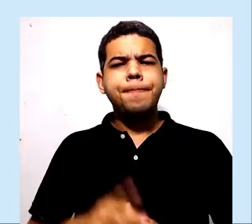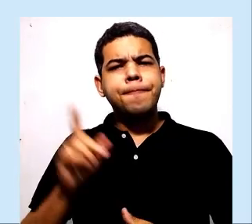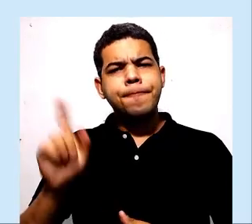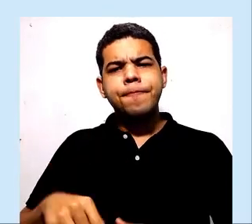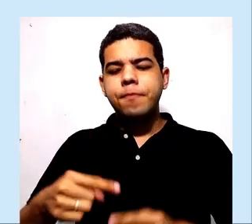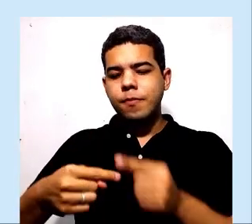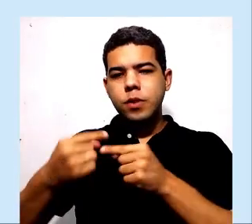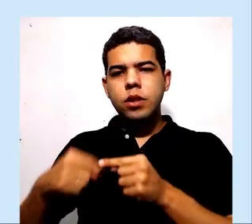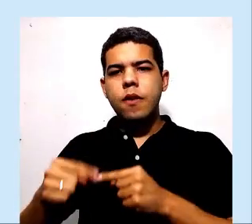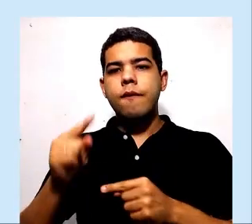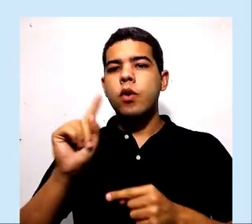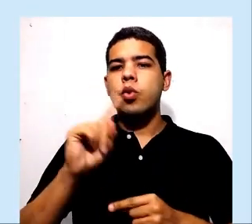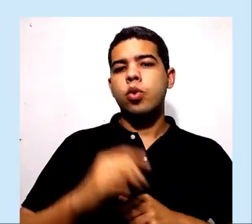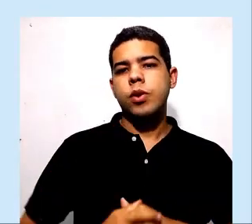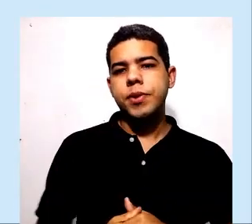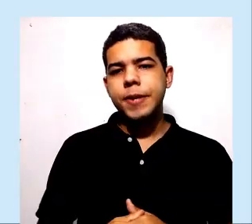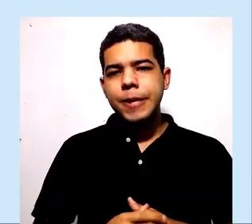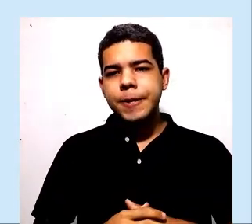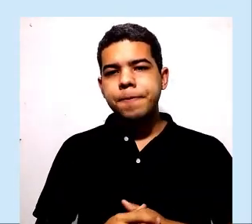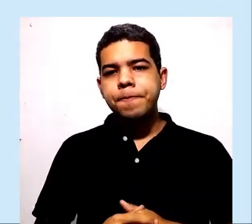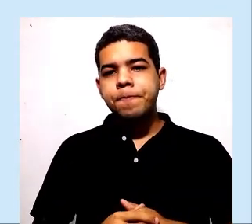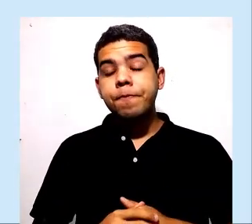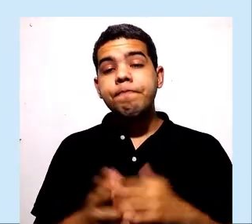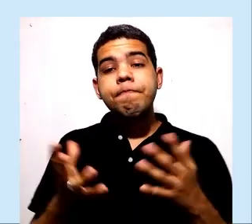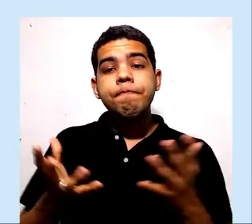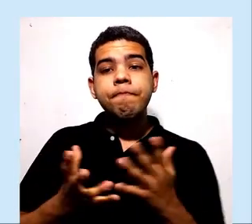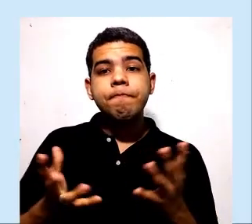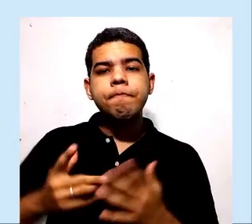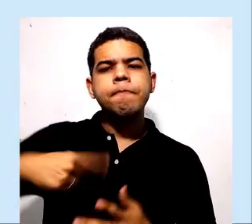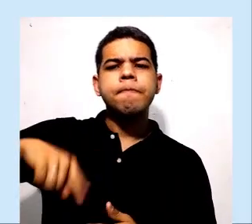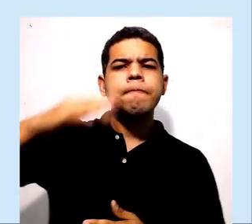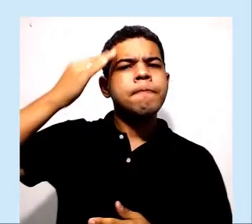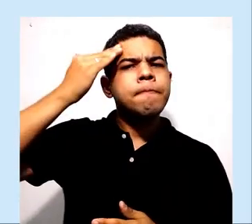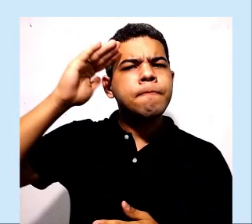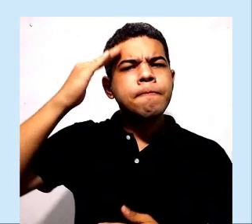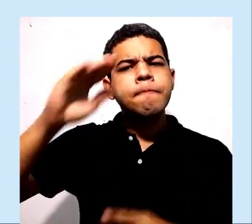recursiva. E agora, iremos entender o seguinte.